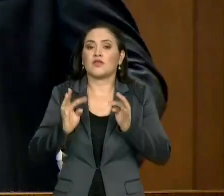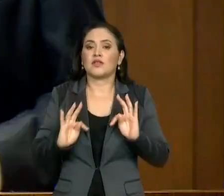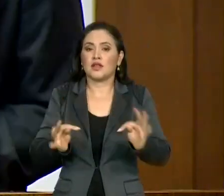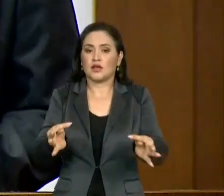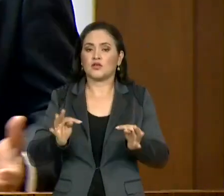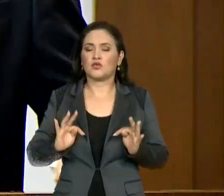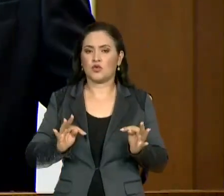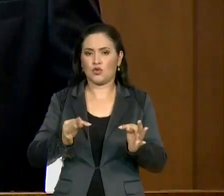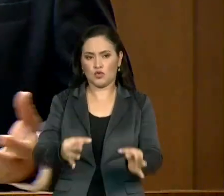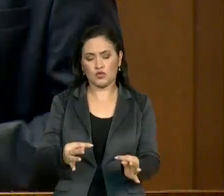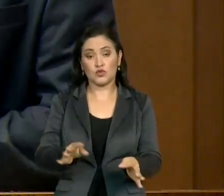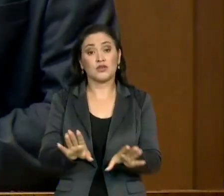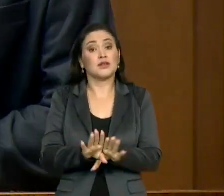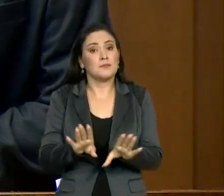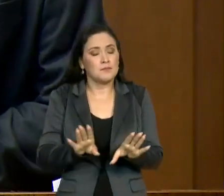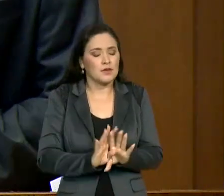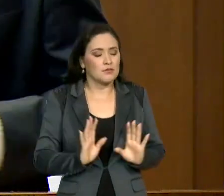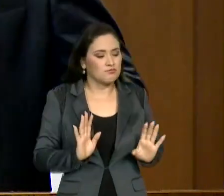Então,